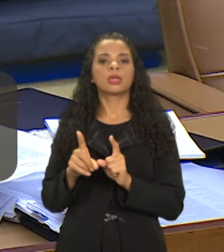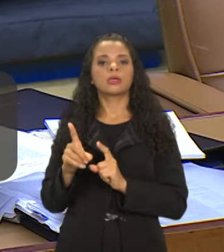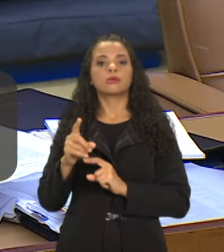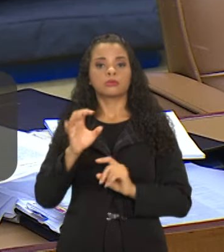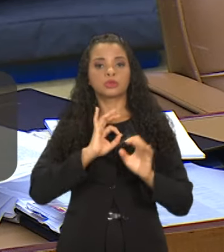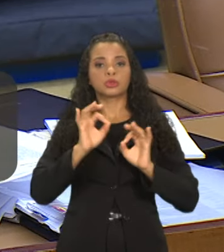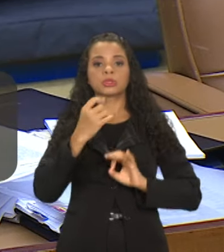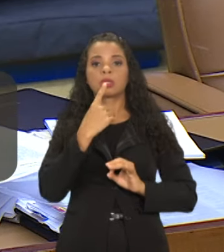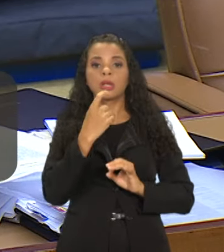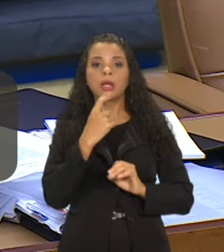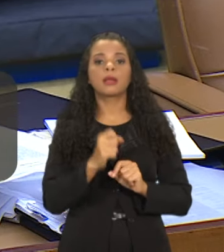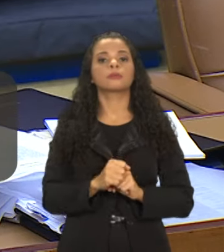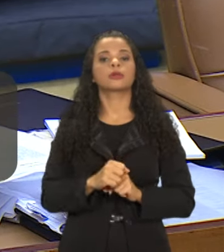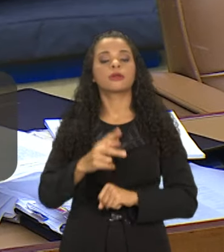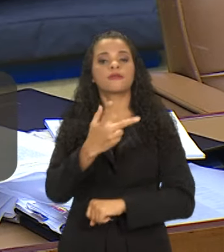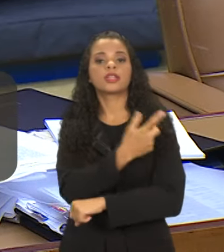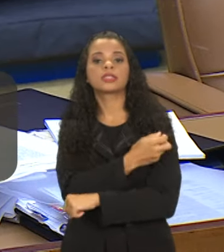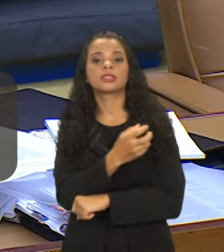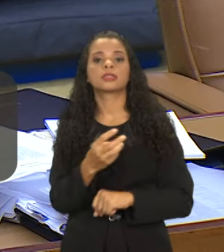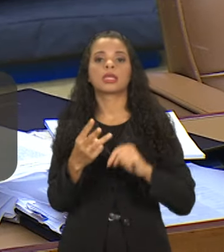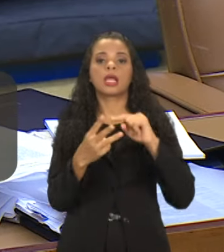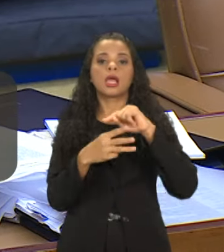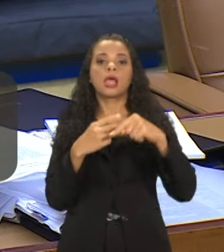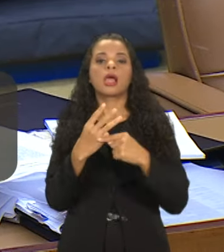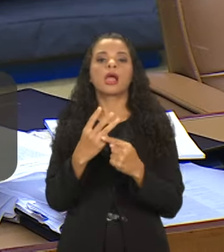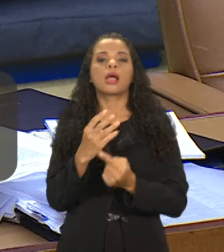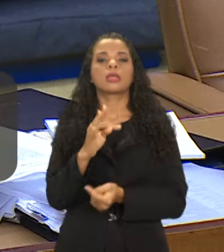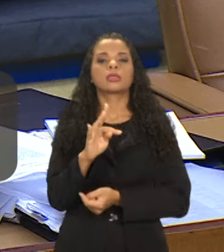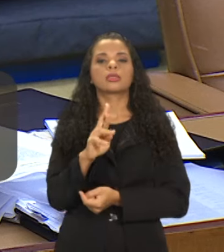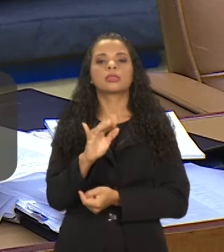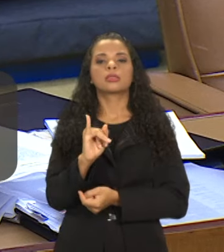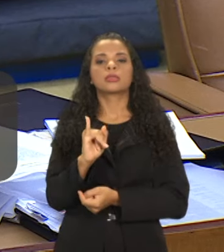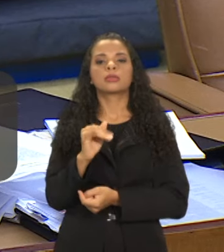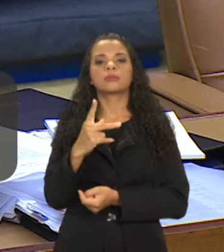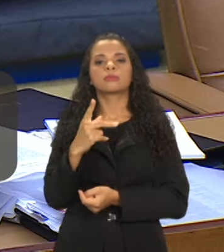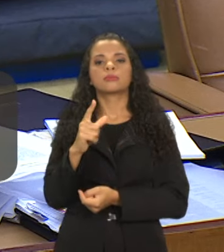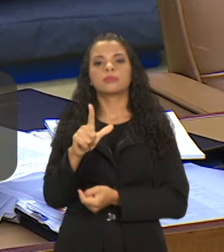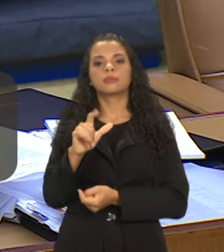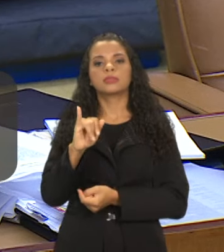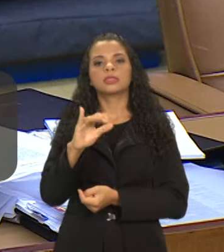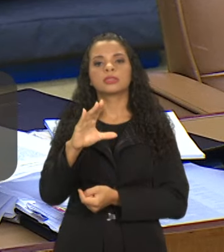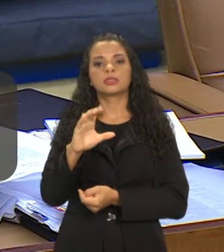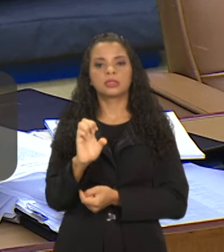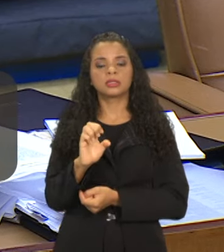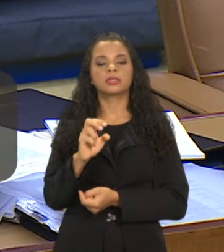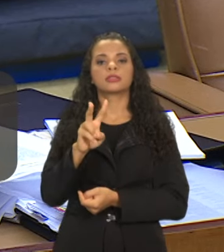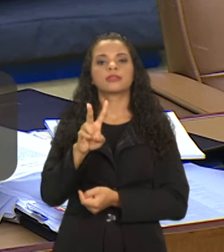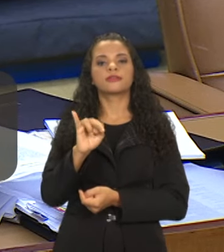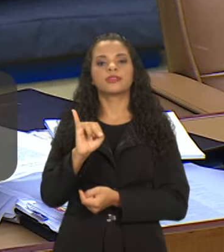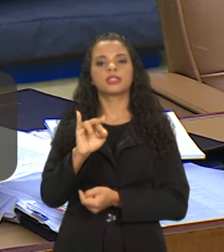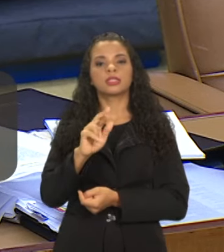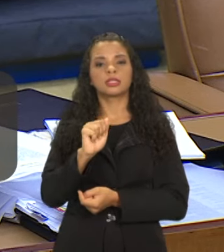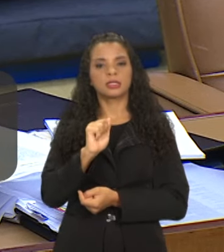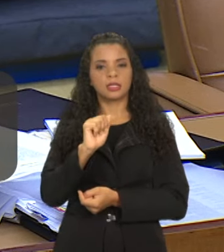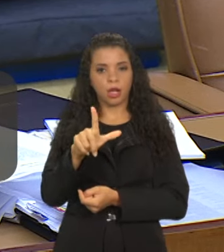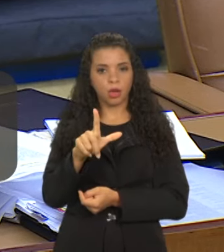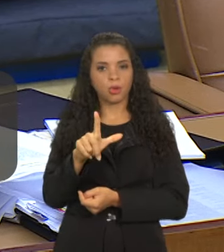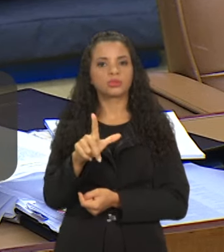vacina tríplice viral que todos nós tomamos, sarampo, cachumba e rubéola,